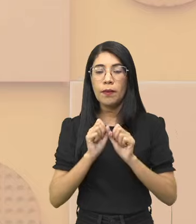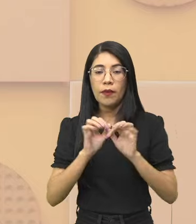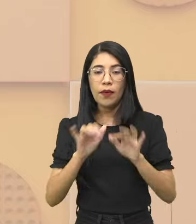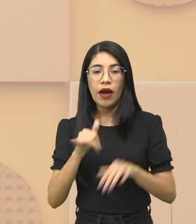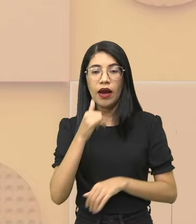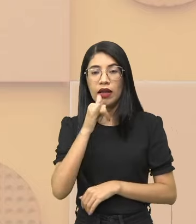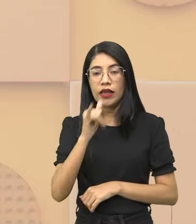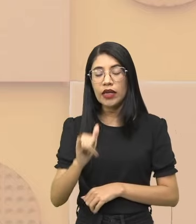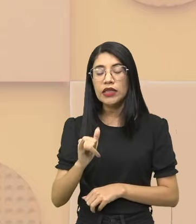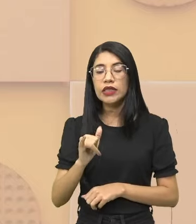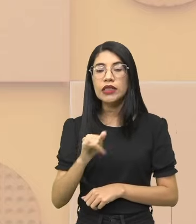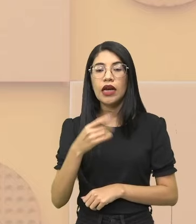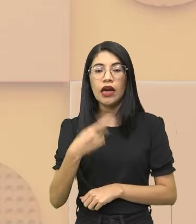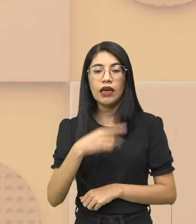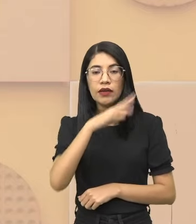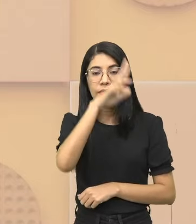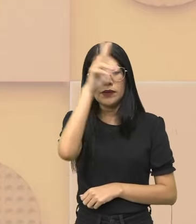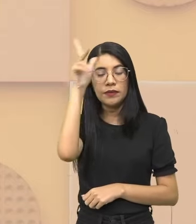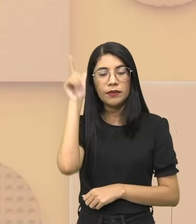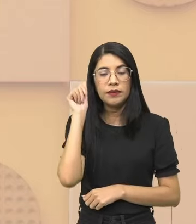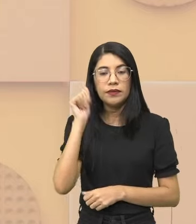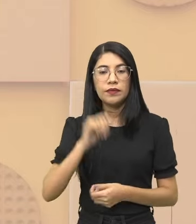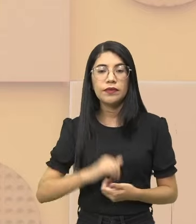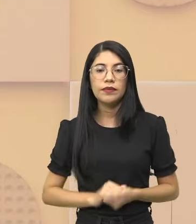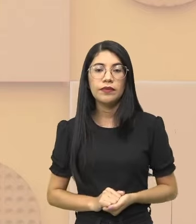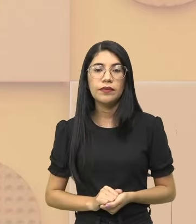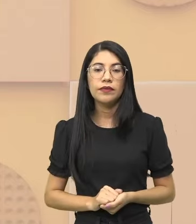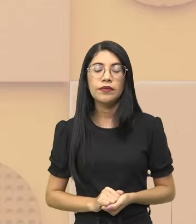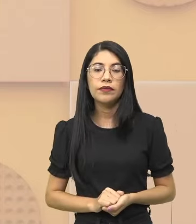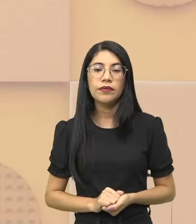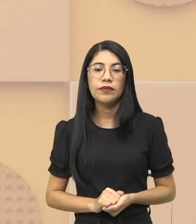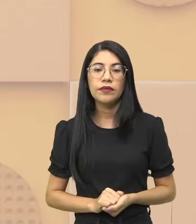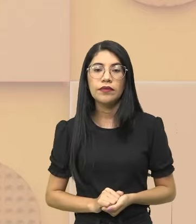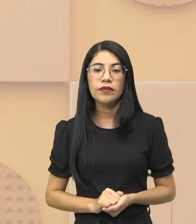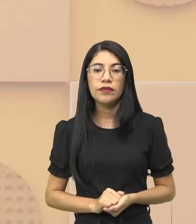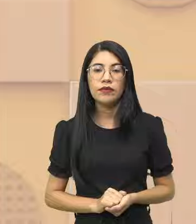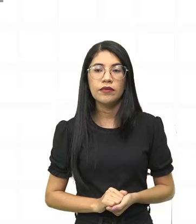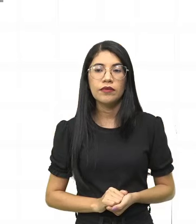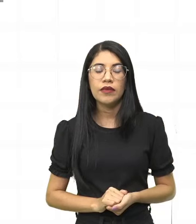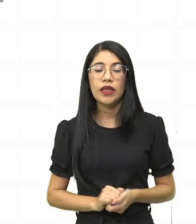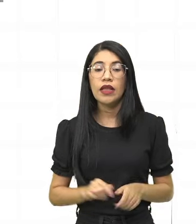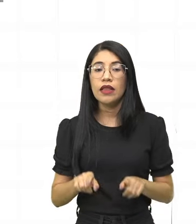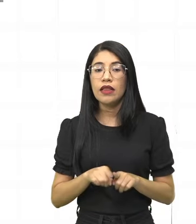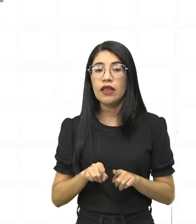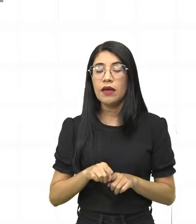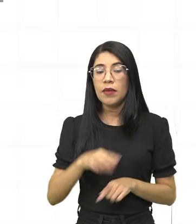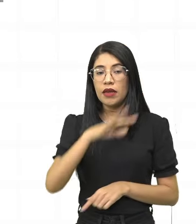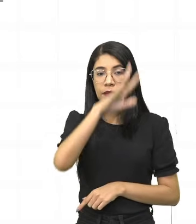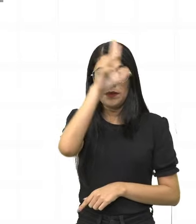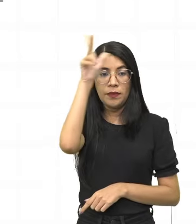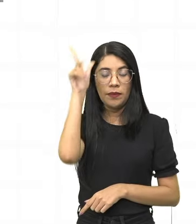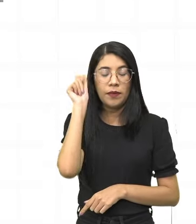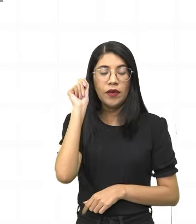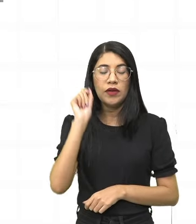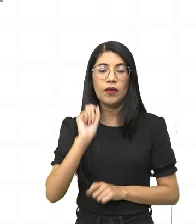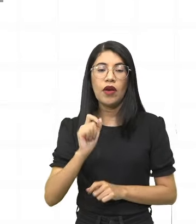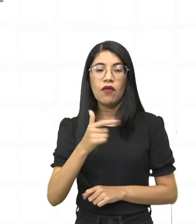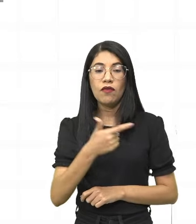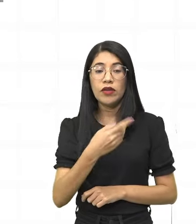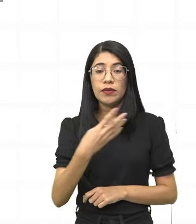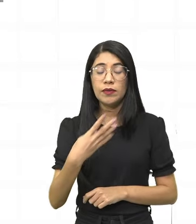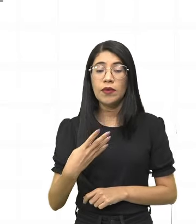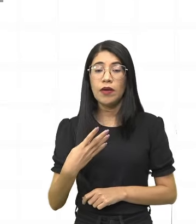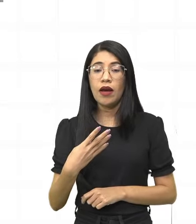elétrica para o estado do Amazonas. E aí nós temos que o Amazonas é apenas o